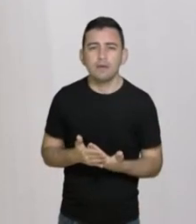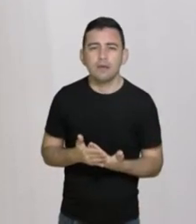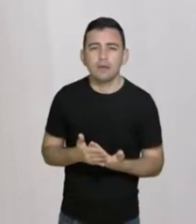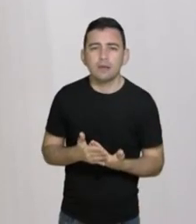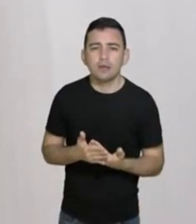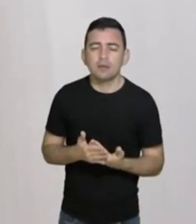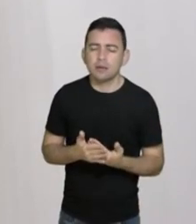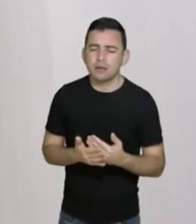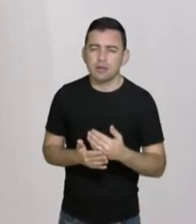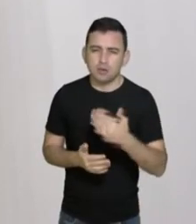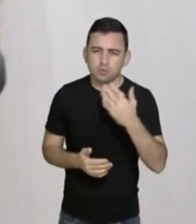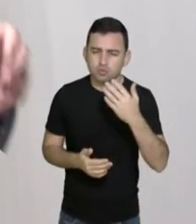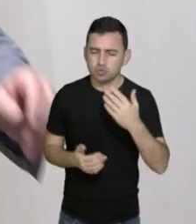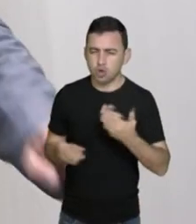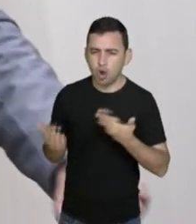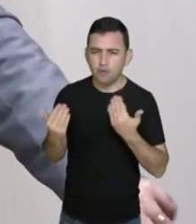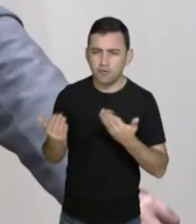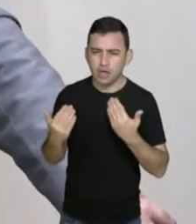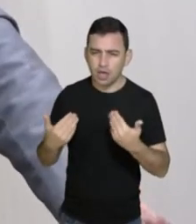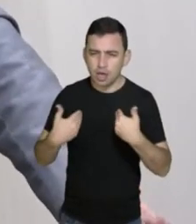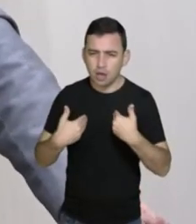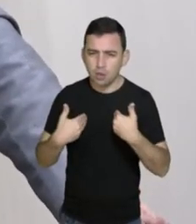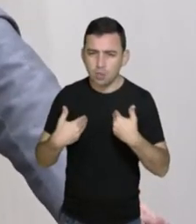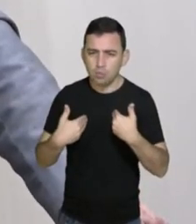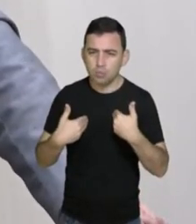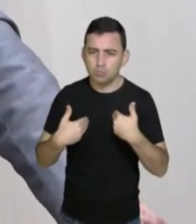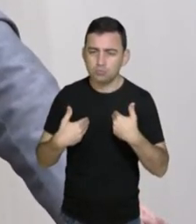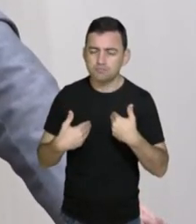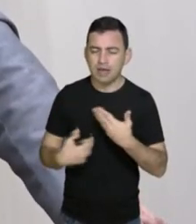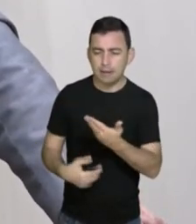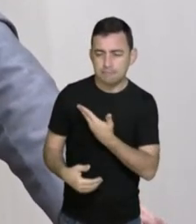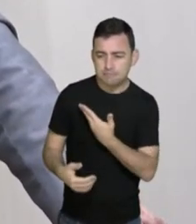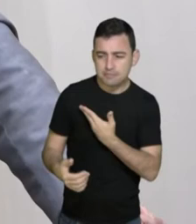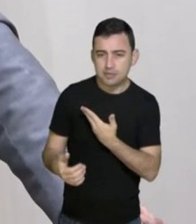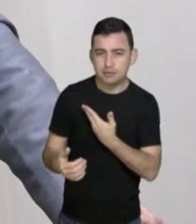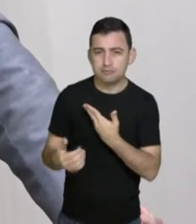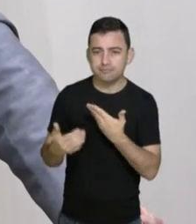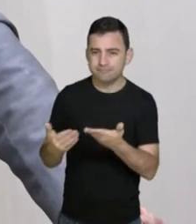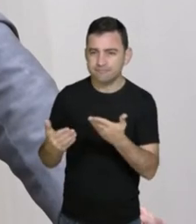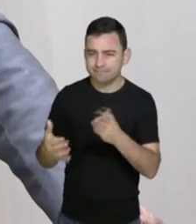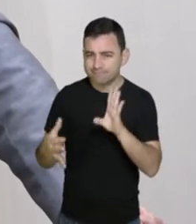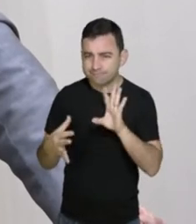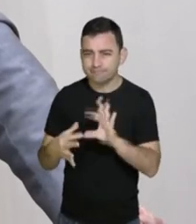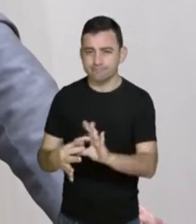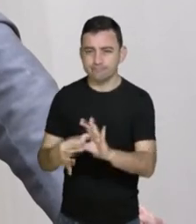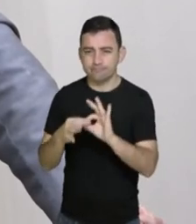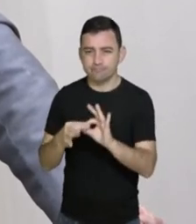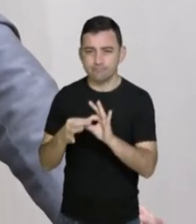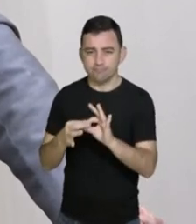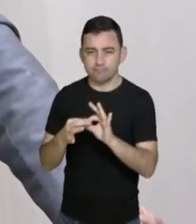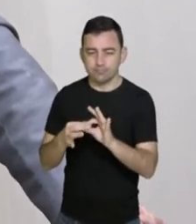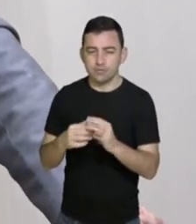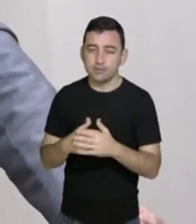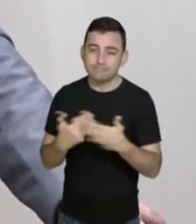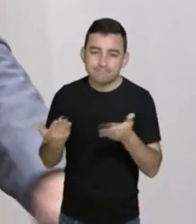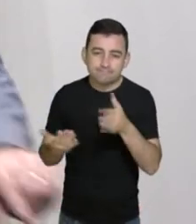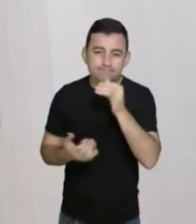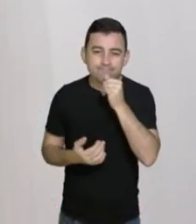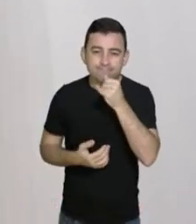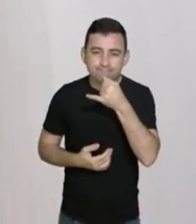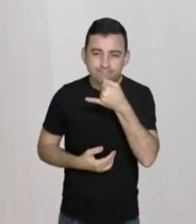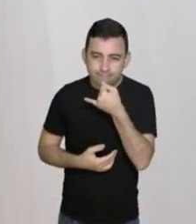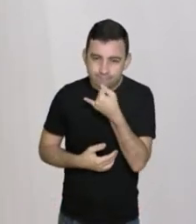menino, adolescente, me tornei um grande amigo seu e lamentei muito,